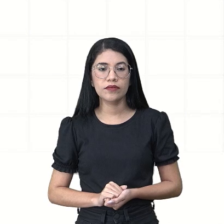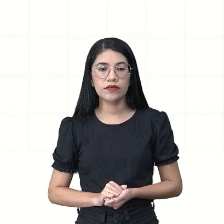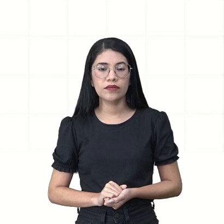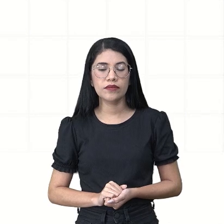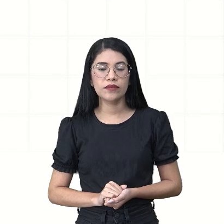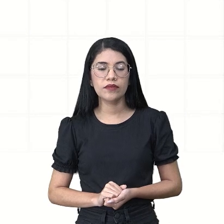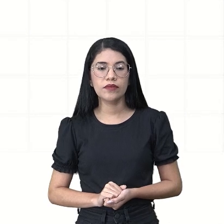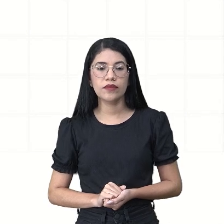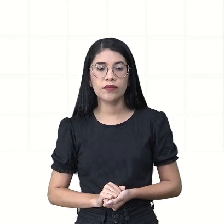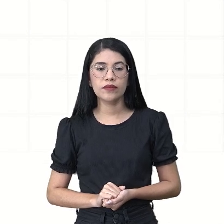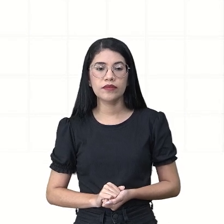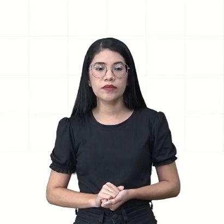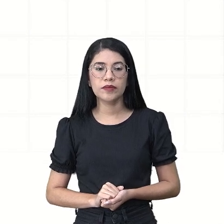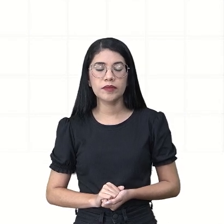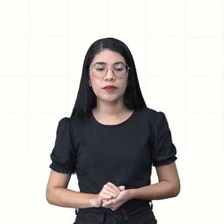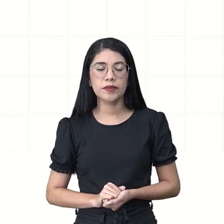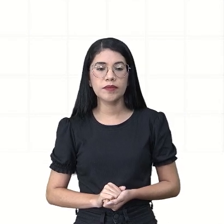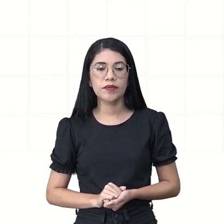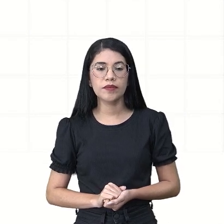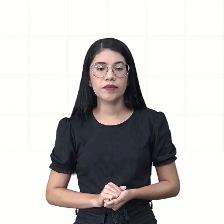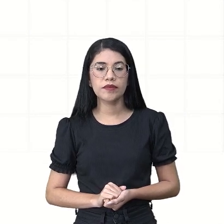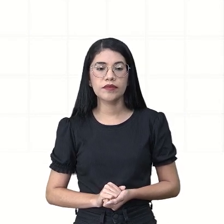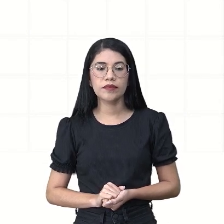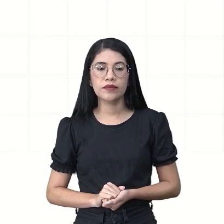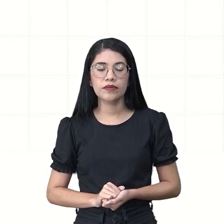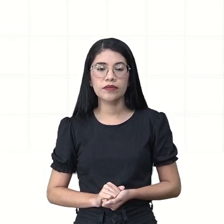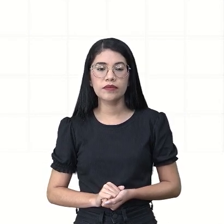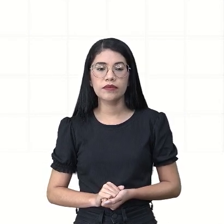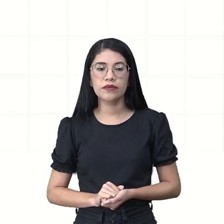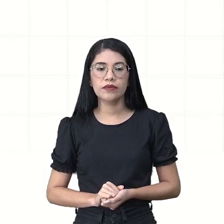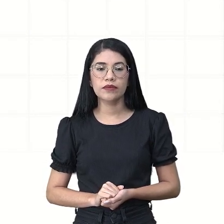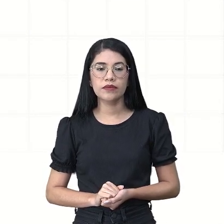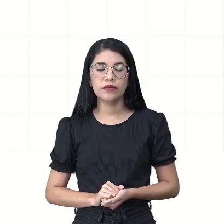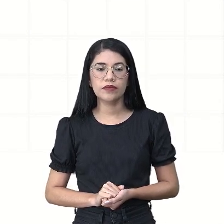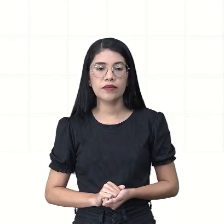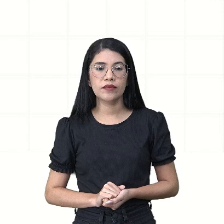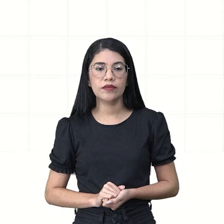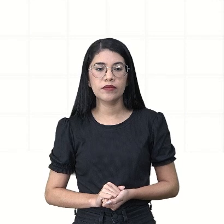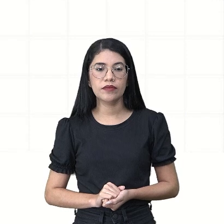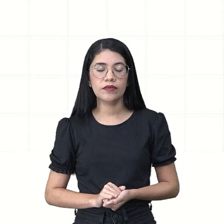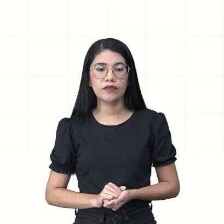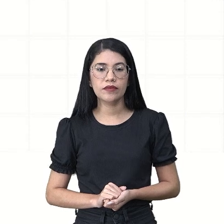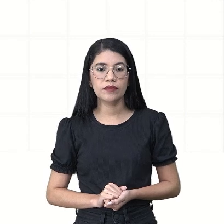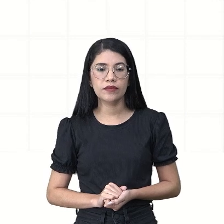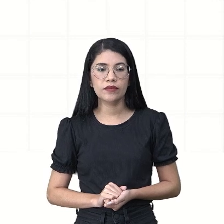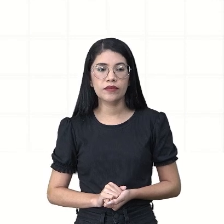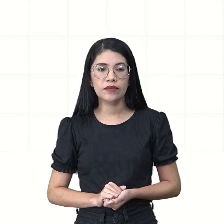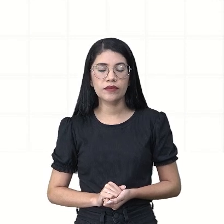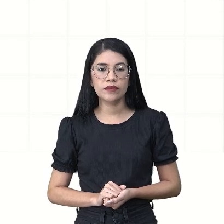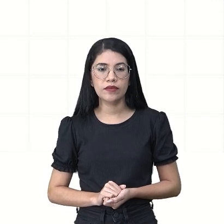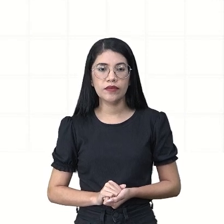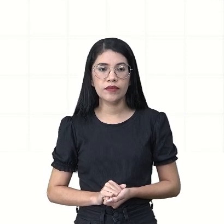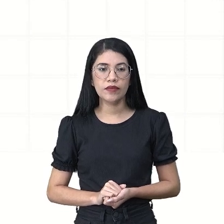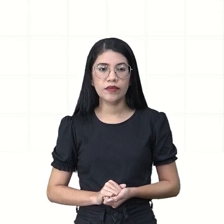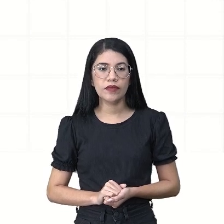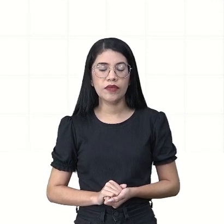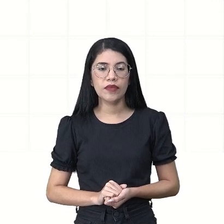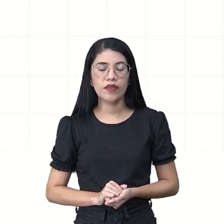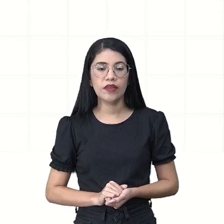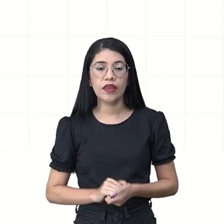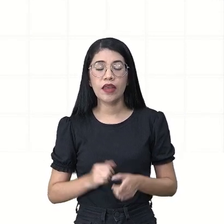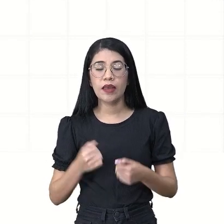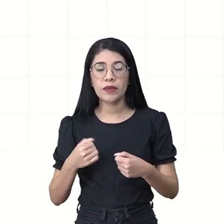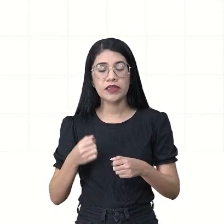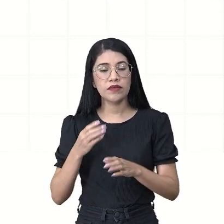vamos colocar para cá. Ó. Esse valor aqui, ele está em micrômetro, né? Era o valor que a gente queria chegar aí. Então,